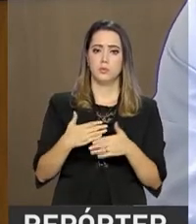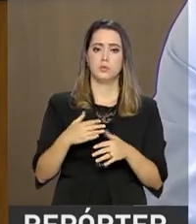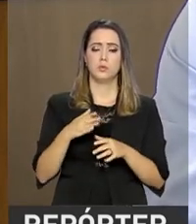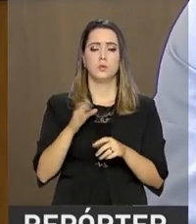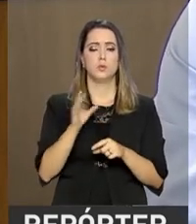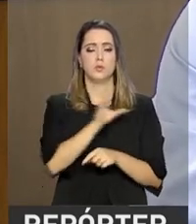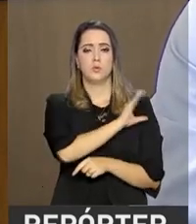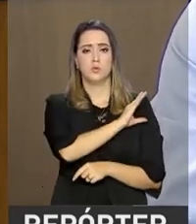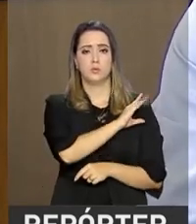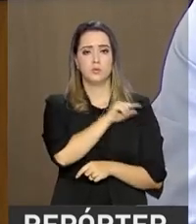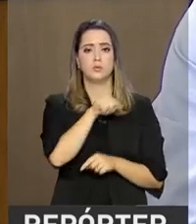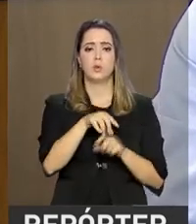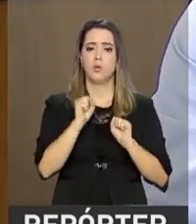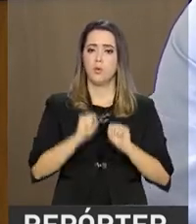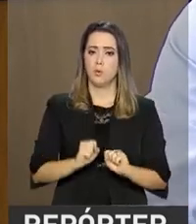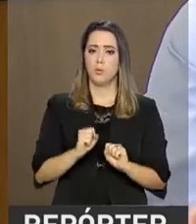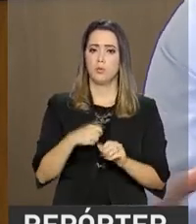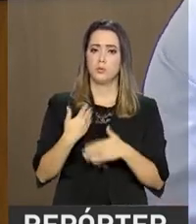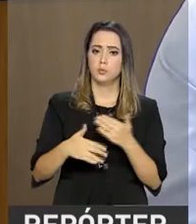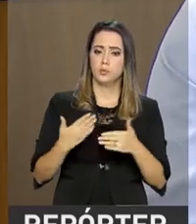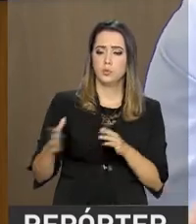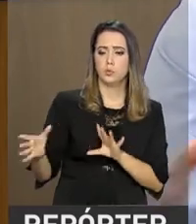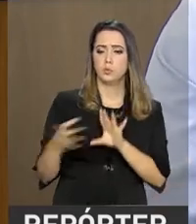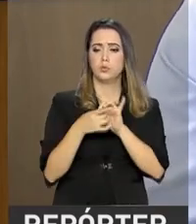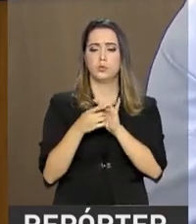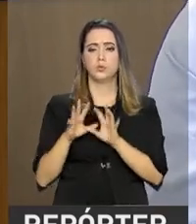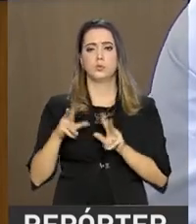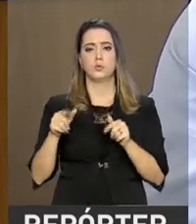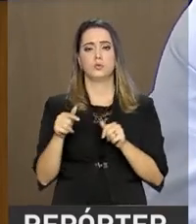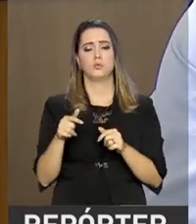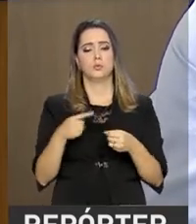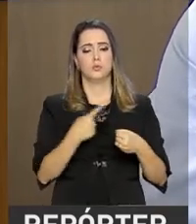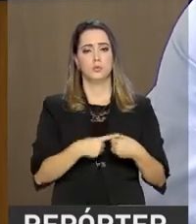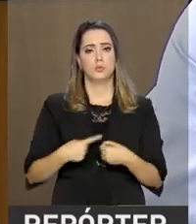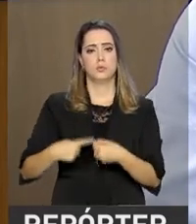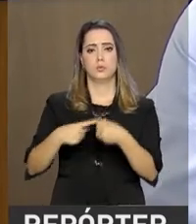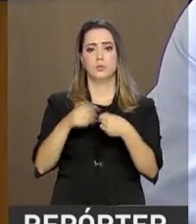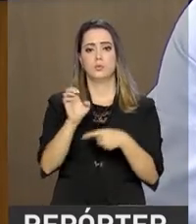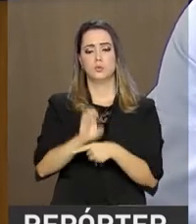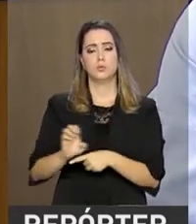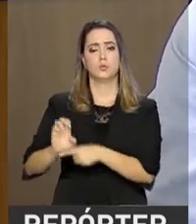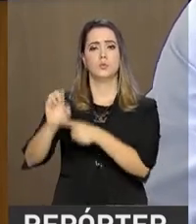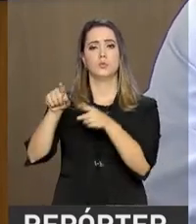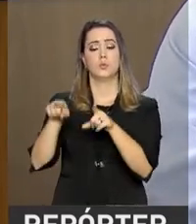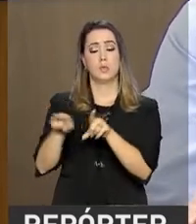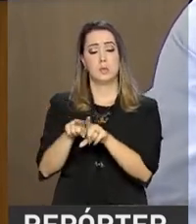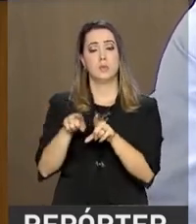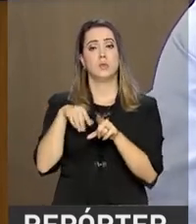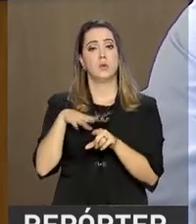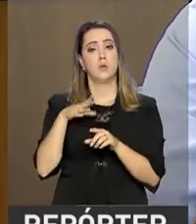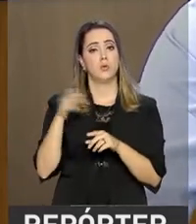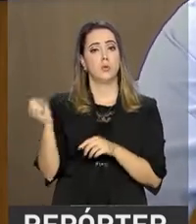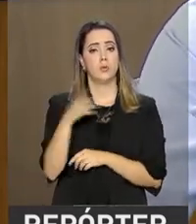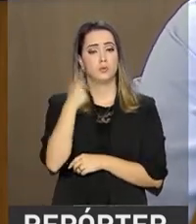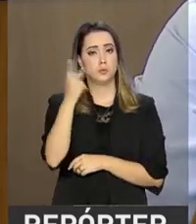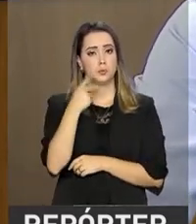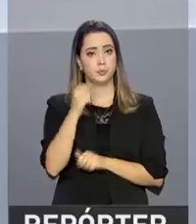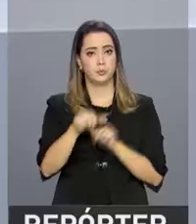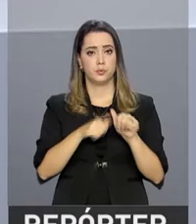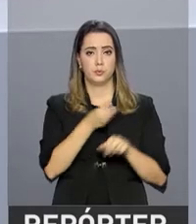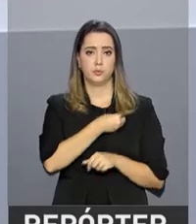de governança que possa ser capaz em conjunto com todos os entes federados implantar ações que possam mudar a vida das